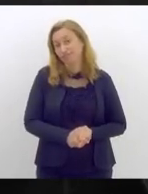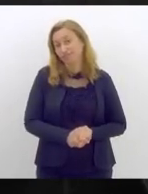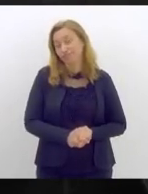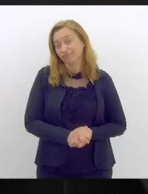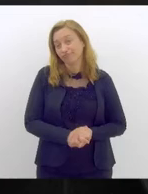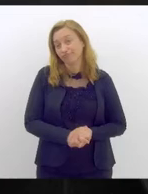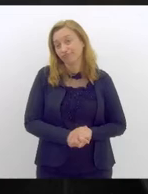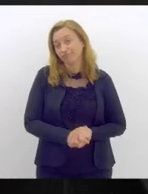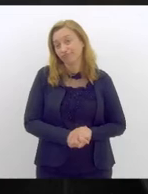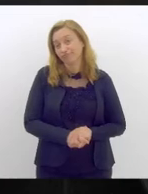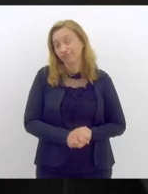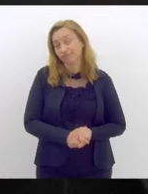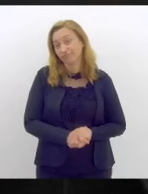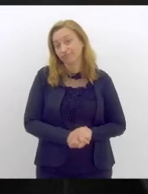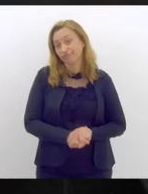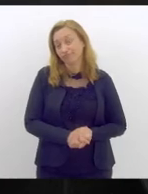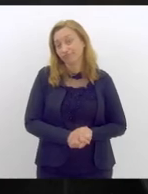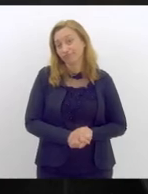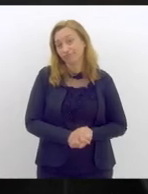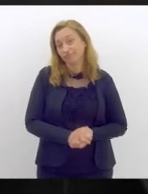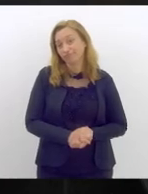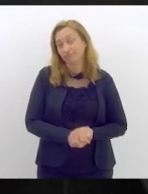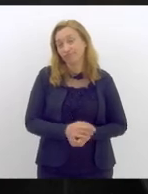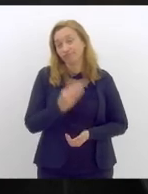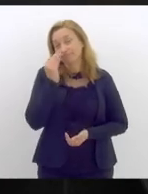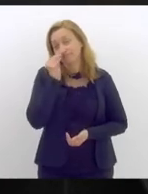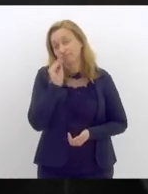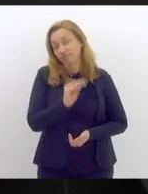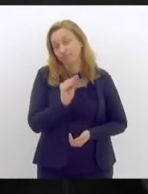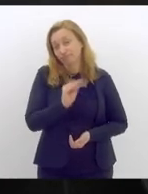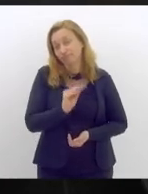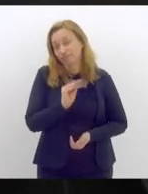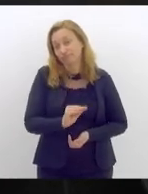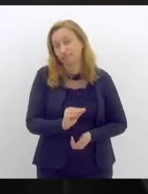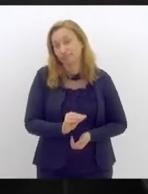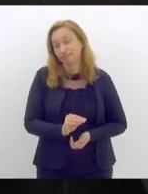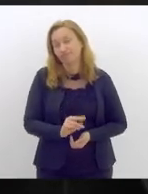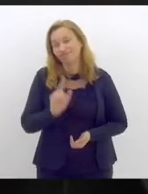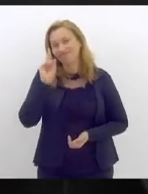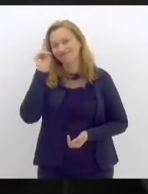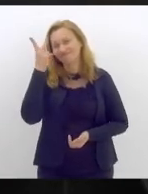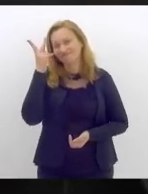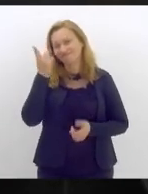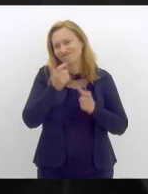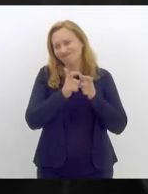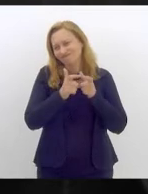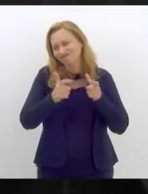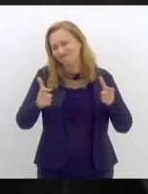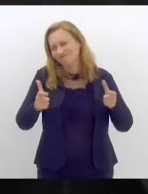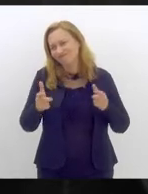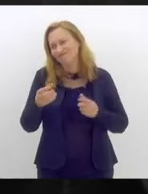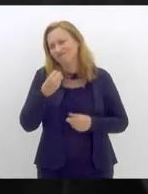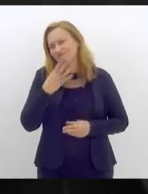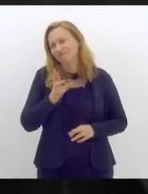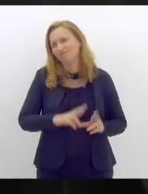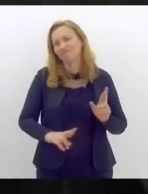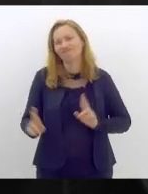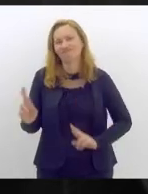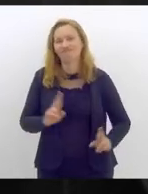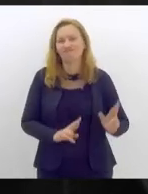ultrapassando desconsiderando desprezando uma larga história de boas relações